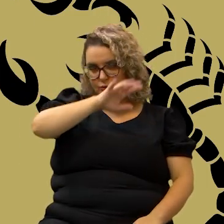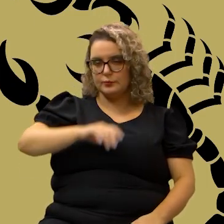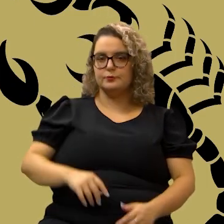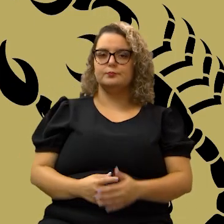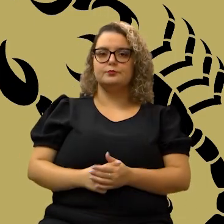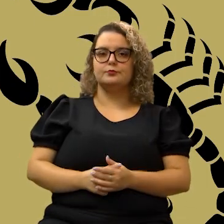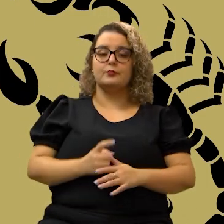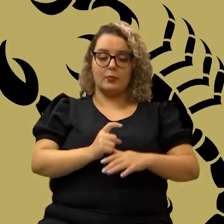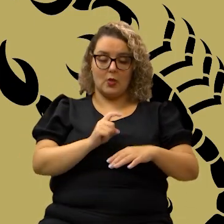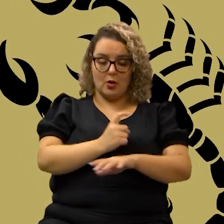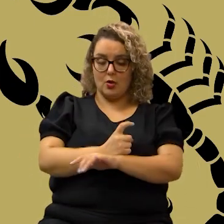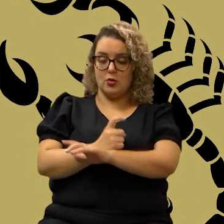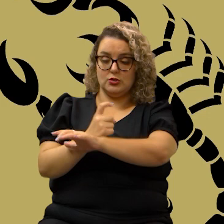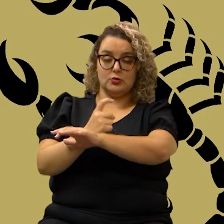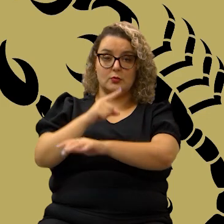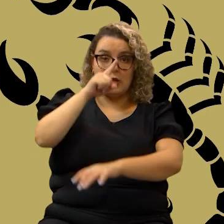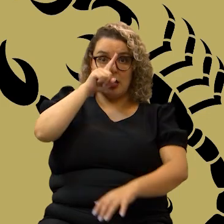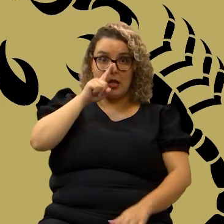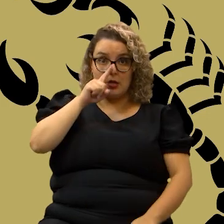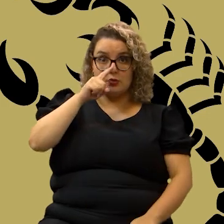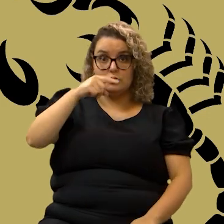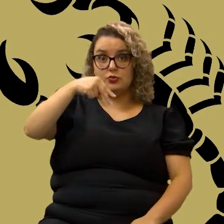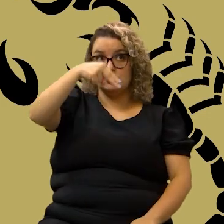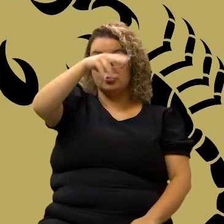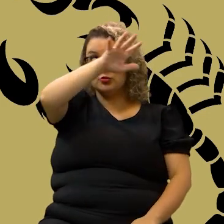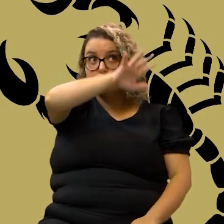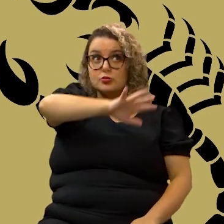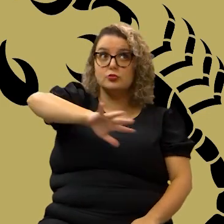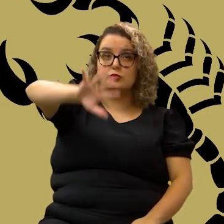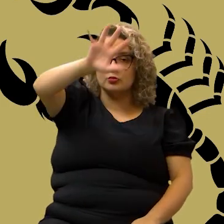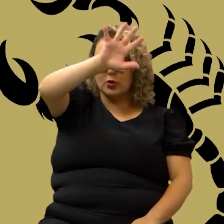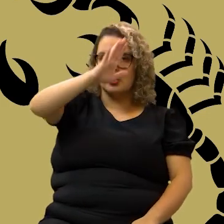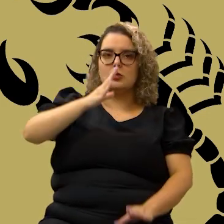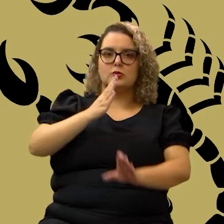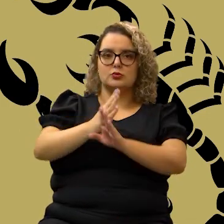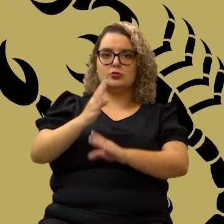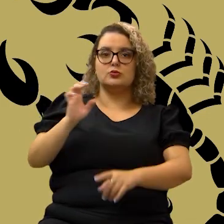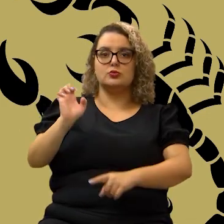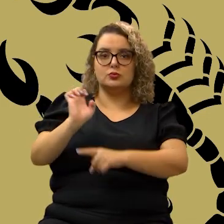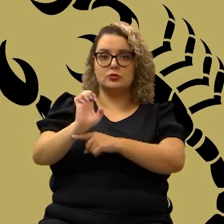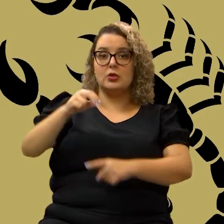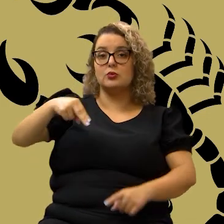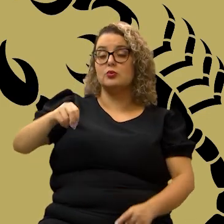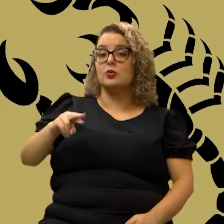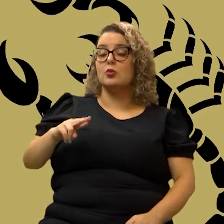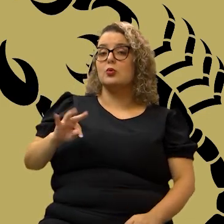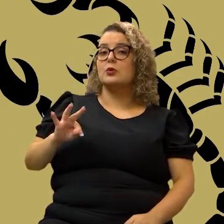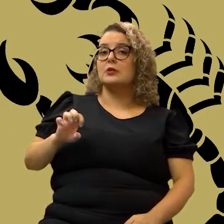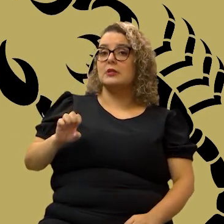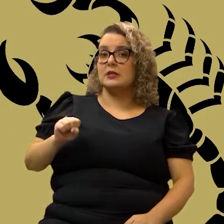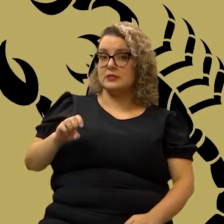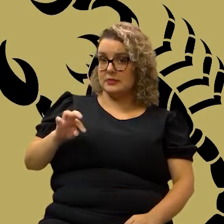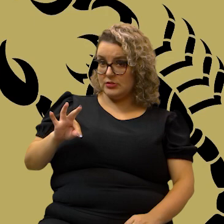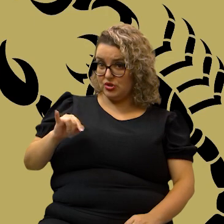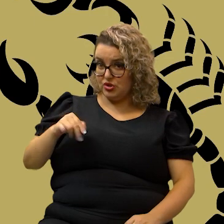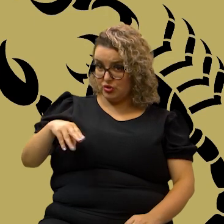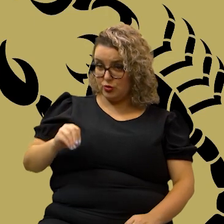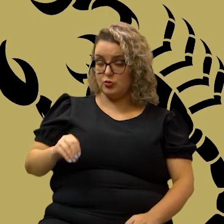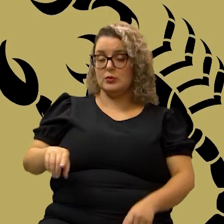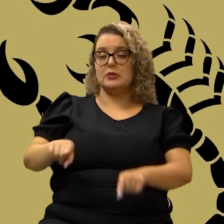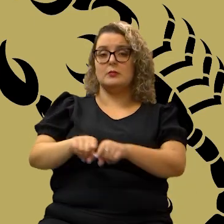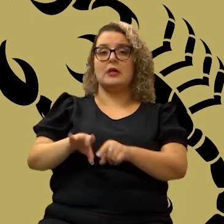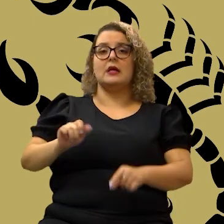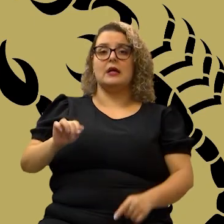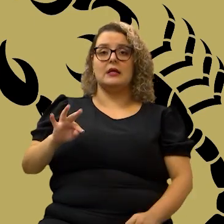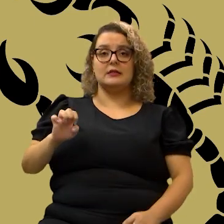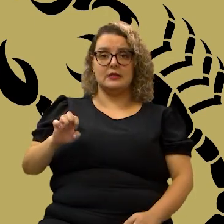país. O escorpião amarelo do Nordeste, encontrado no estado nordestino e catarinense e na